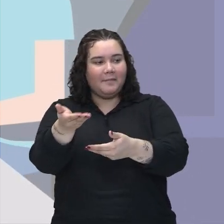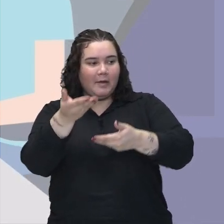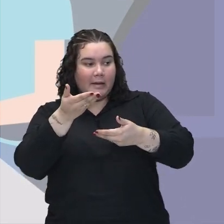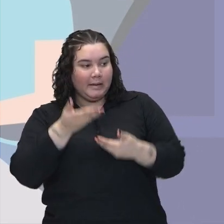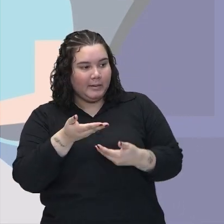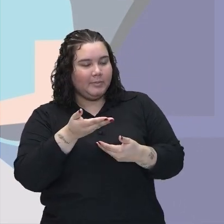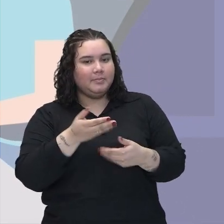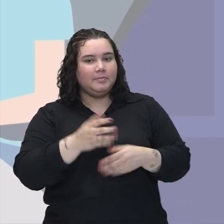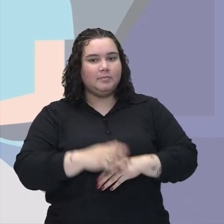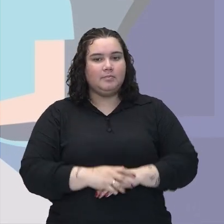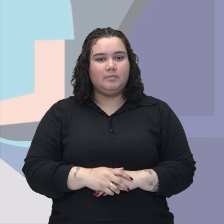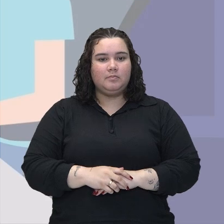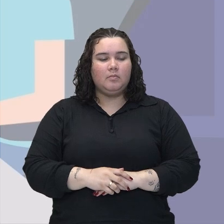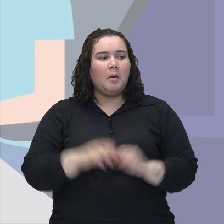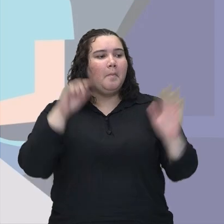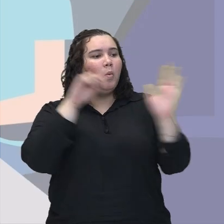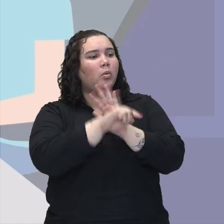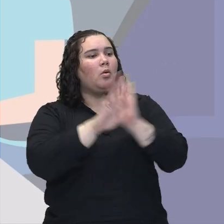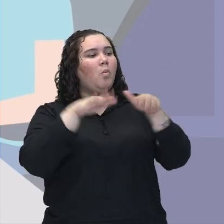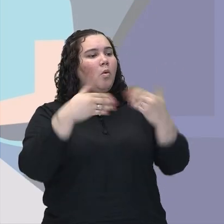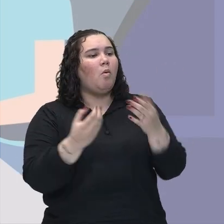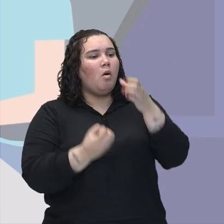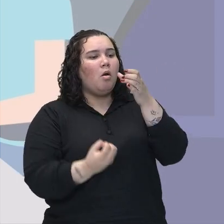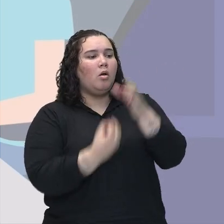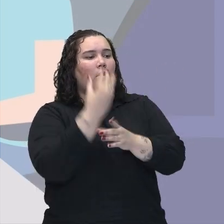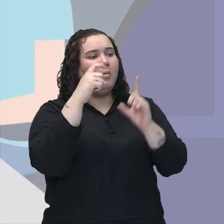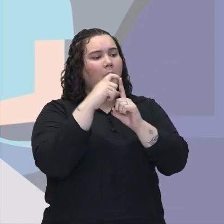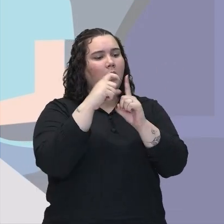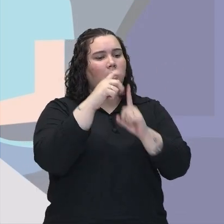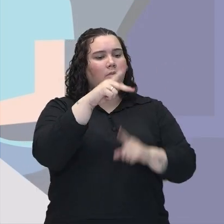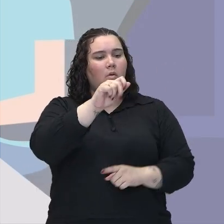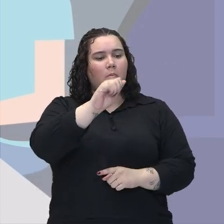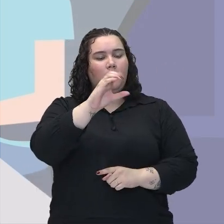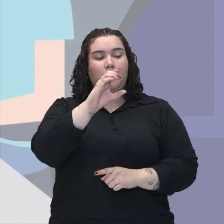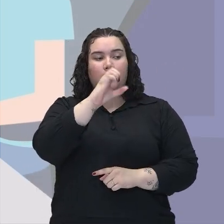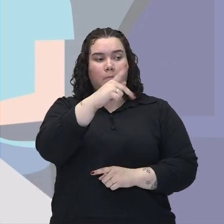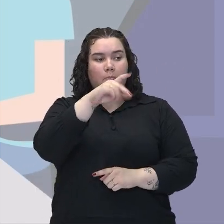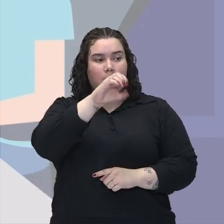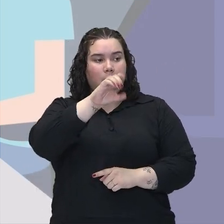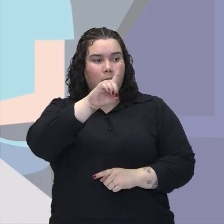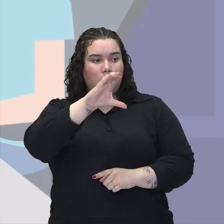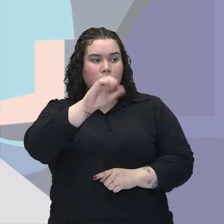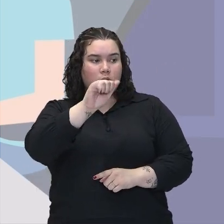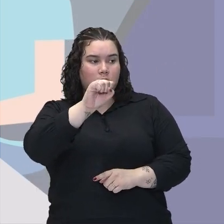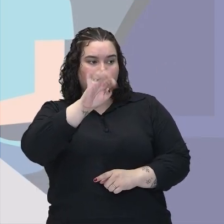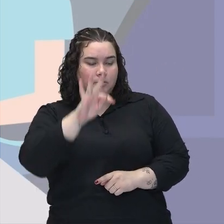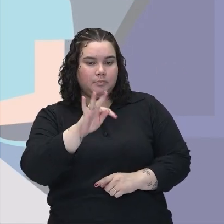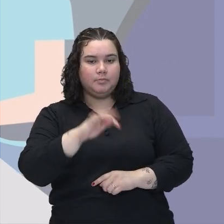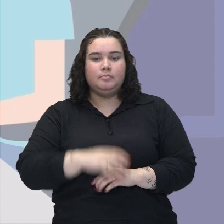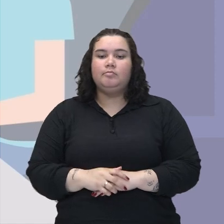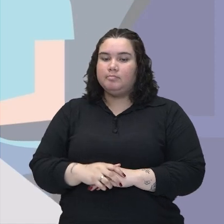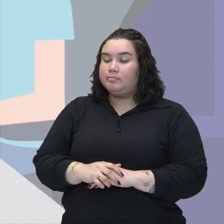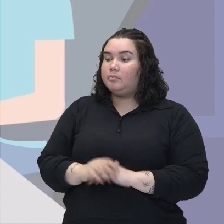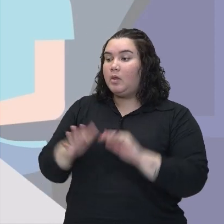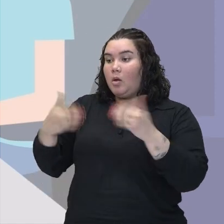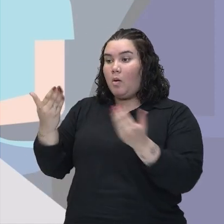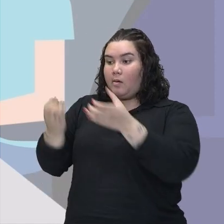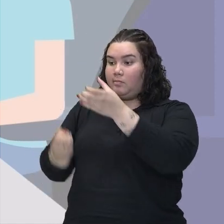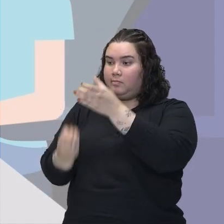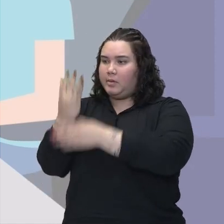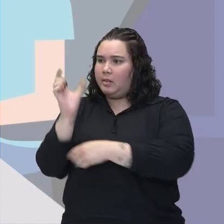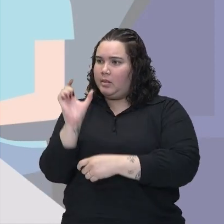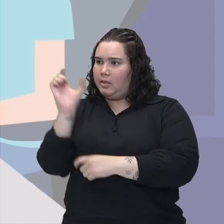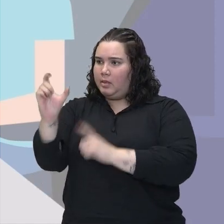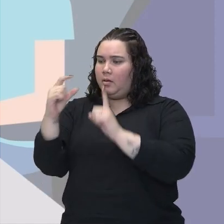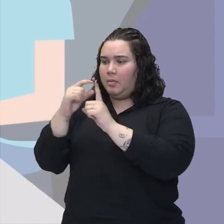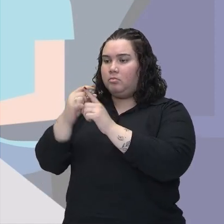bem-vindo! Qual a origem da palavra podcast? Bom, olha, a origem do termo podcast teria